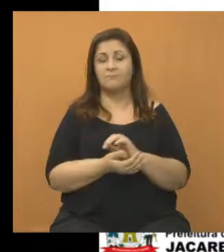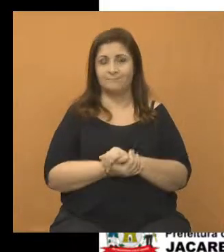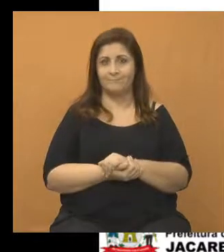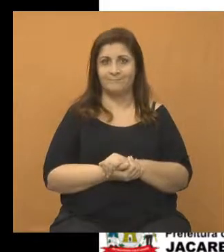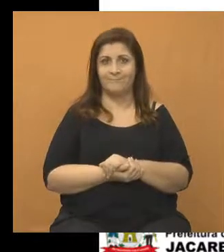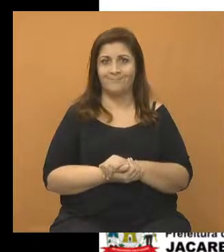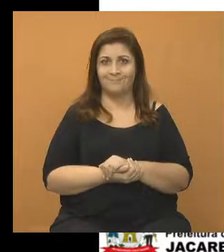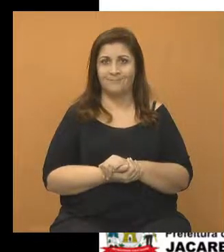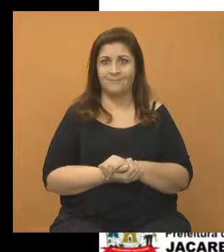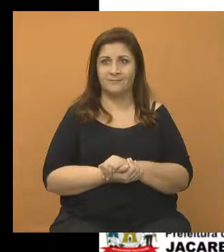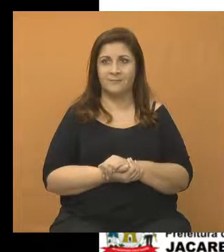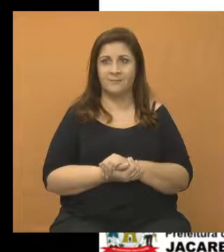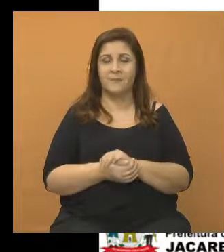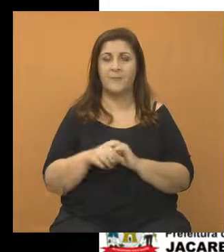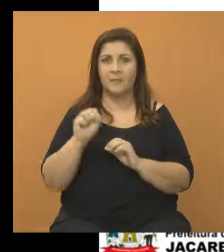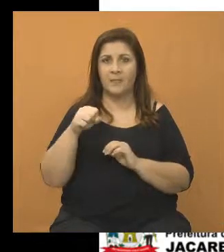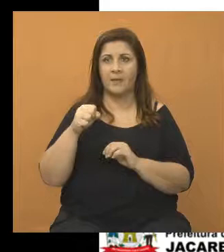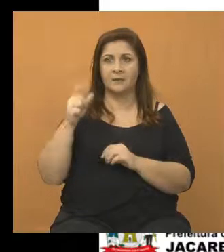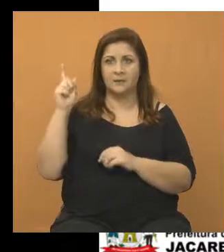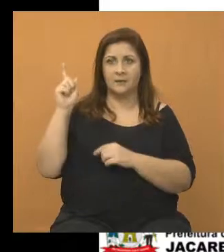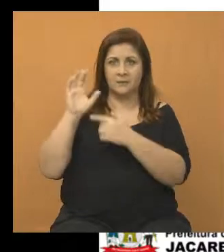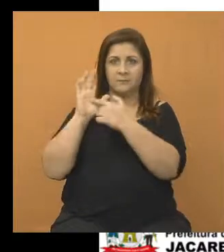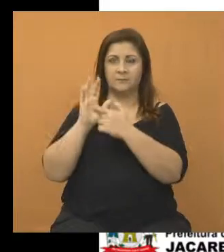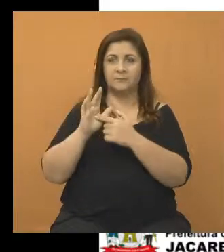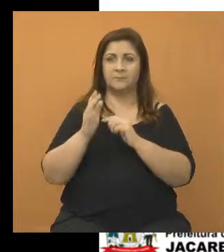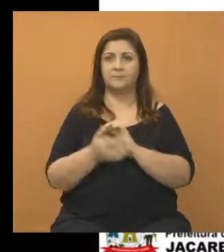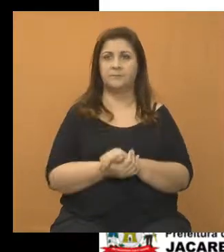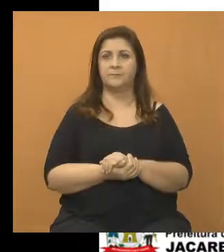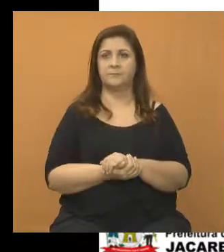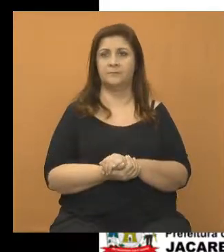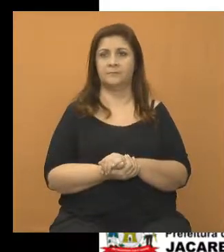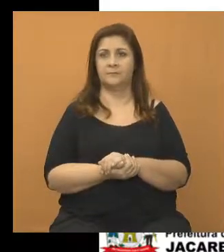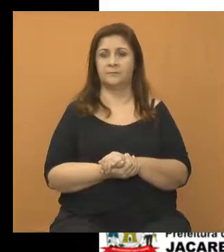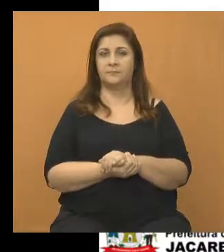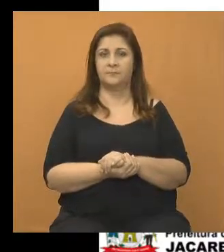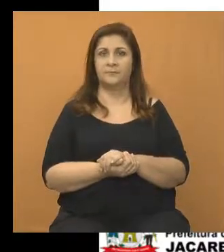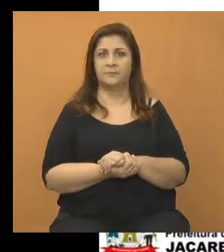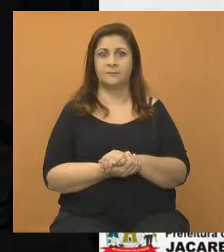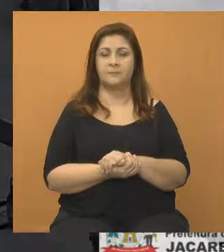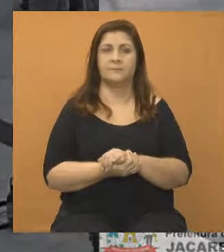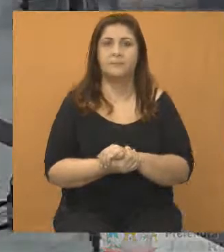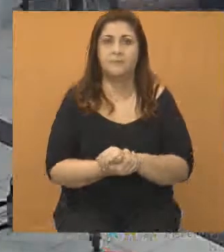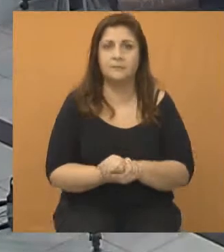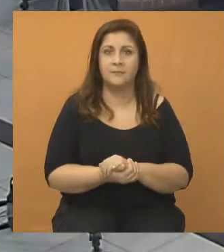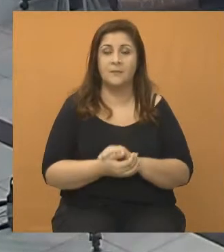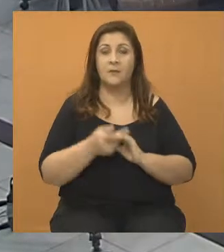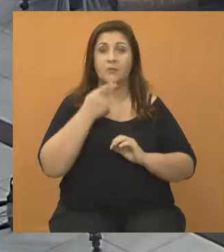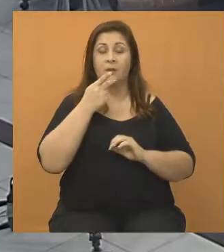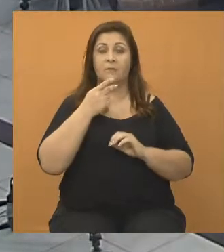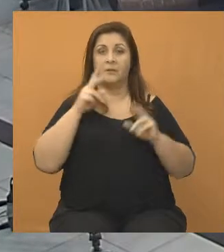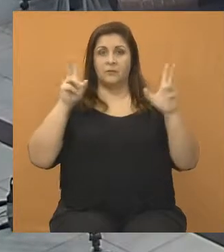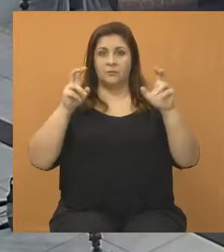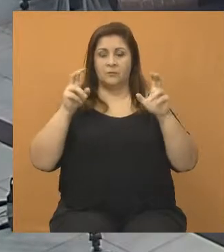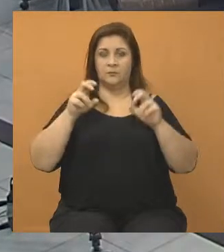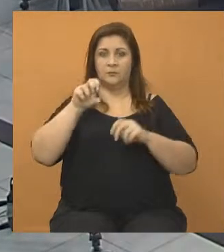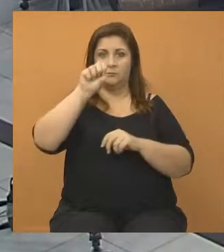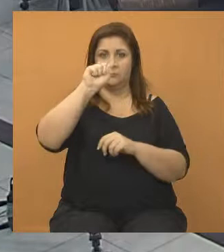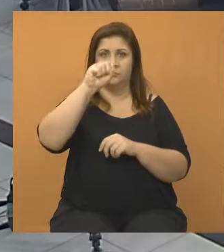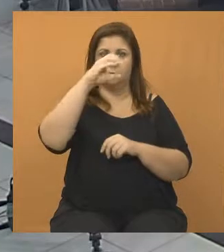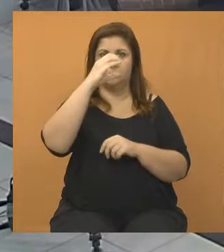da dívida ativa e não na arrecadação de IPTU. Agora, entrando no eixo social, na Fundação